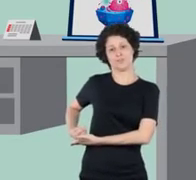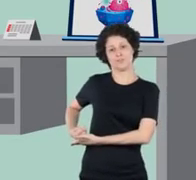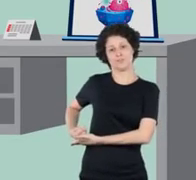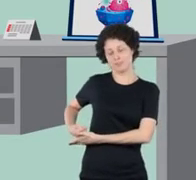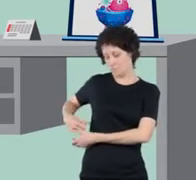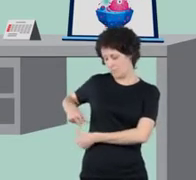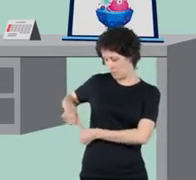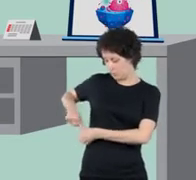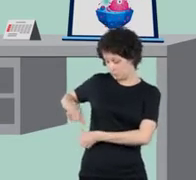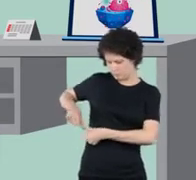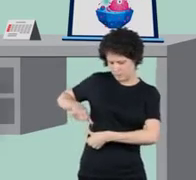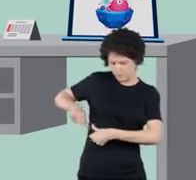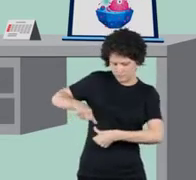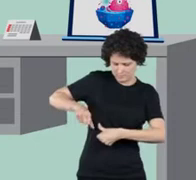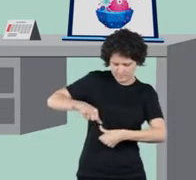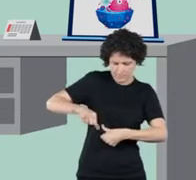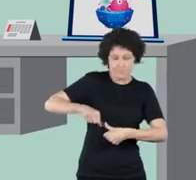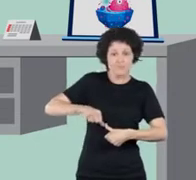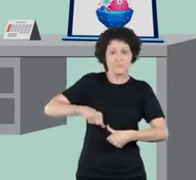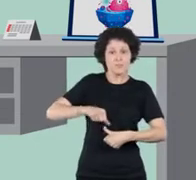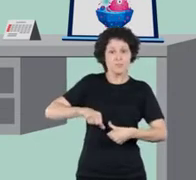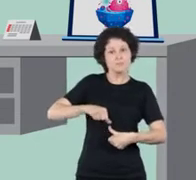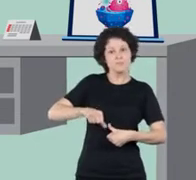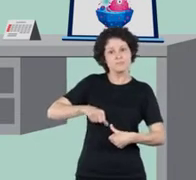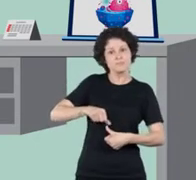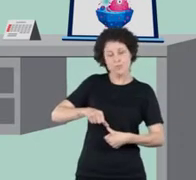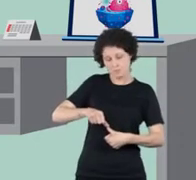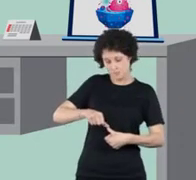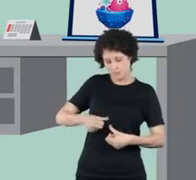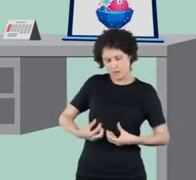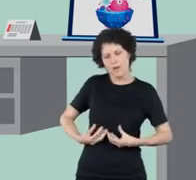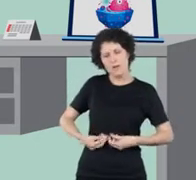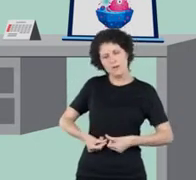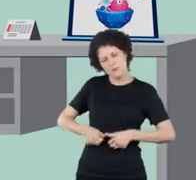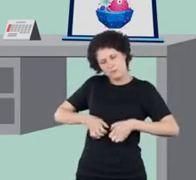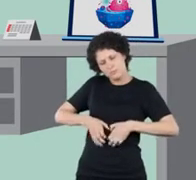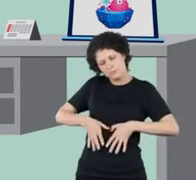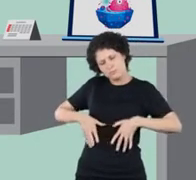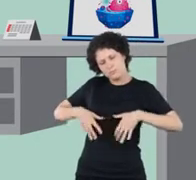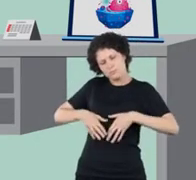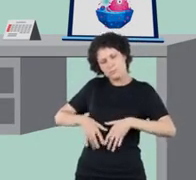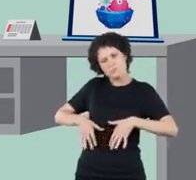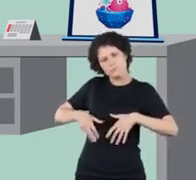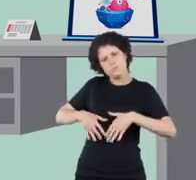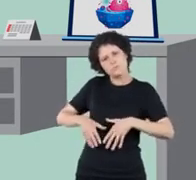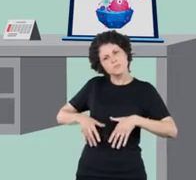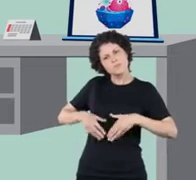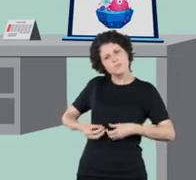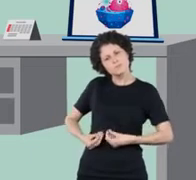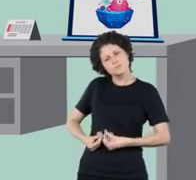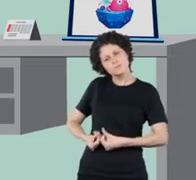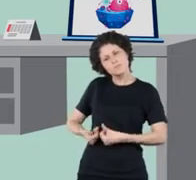pelo pâncreas. Como uma máquina a todo vapor, essas substâncias transformam o quimo em uma massa líquida chamada de